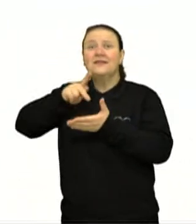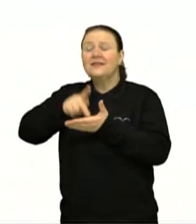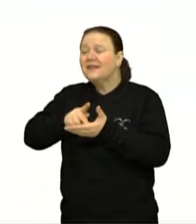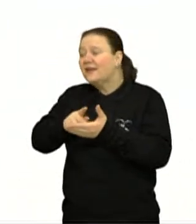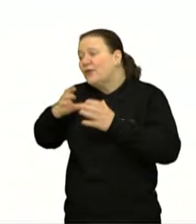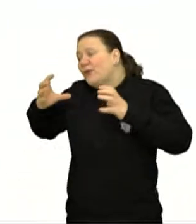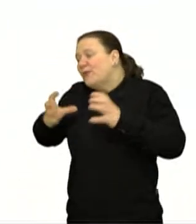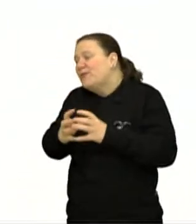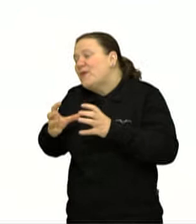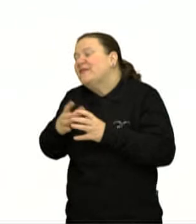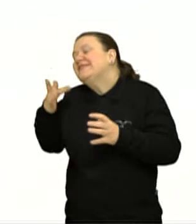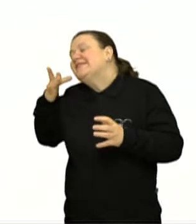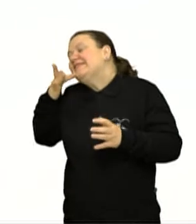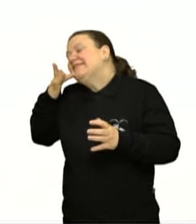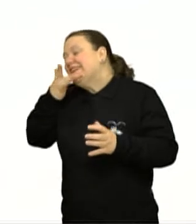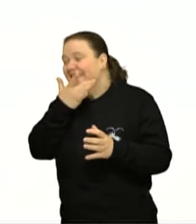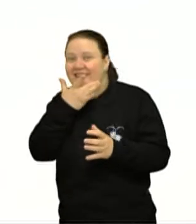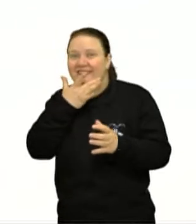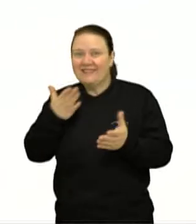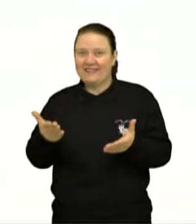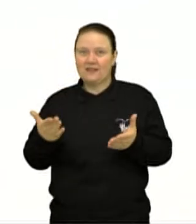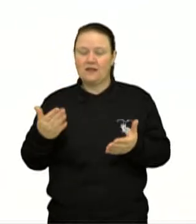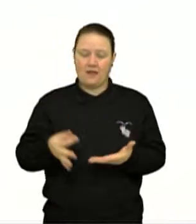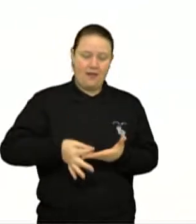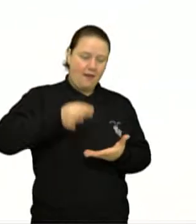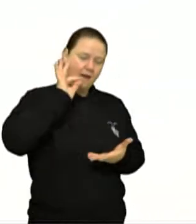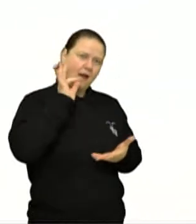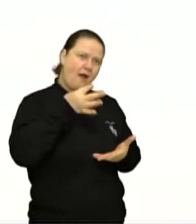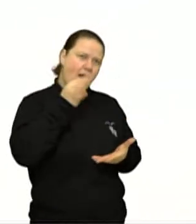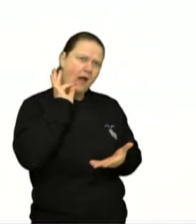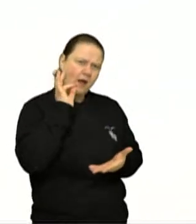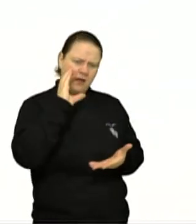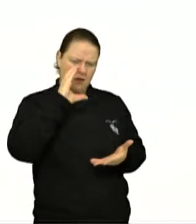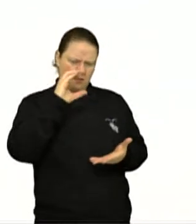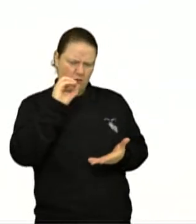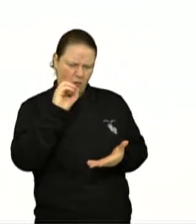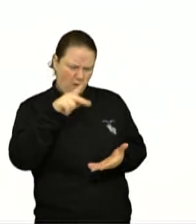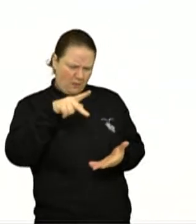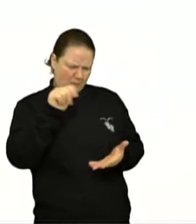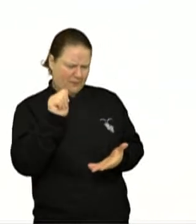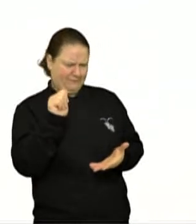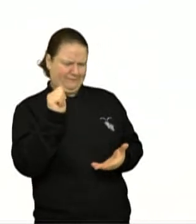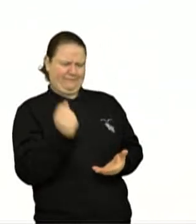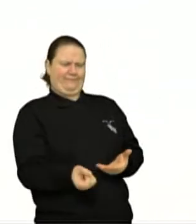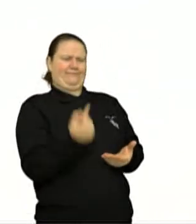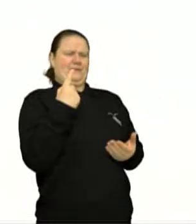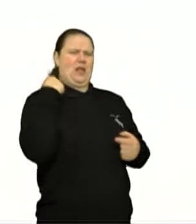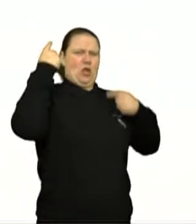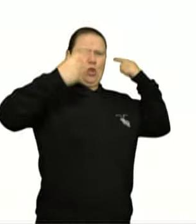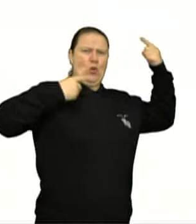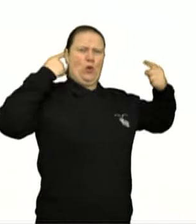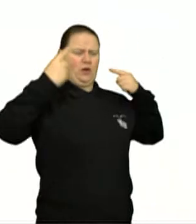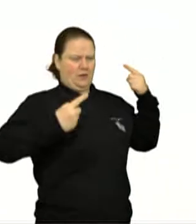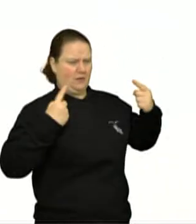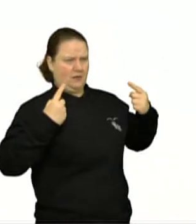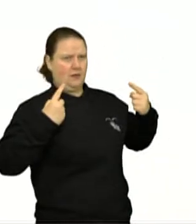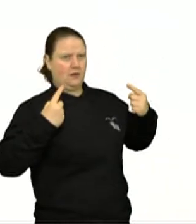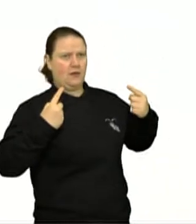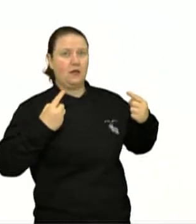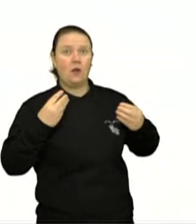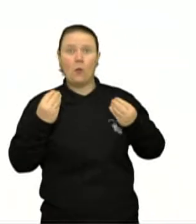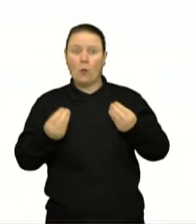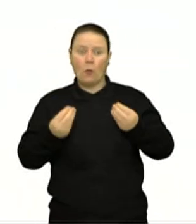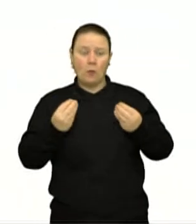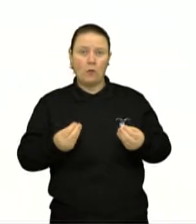bolo era gostoso. E a outra, café em copa? Que louca! Como assim? Vai tomar o